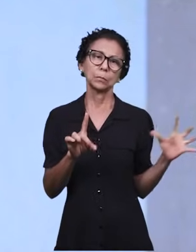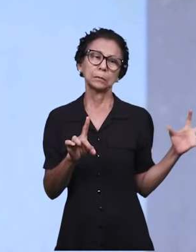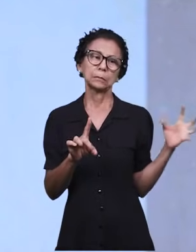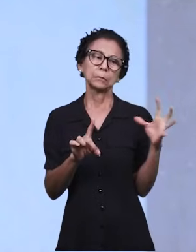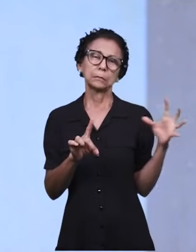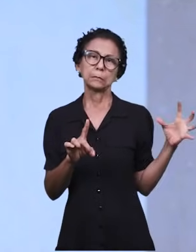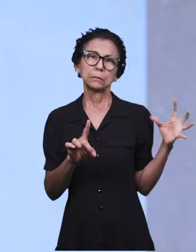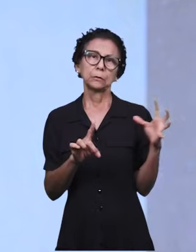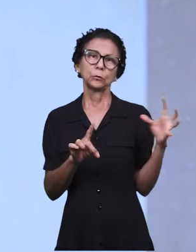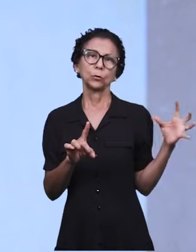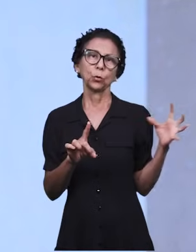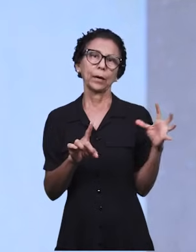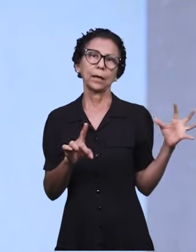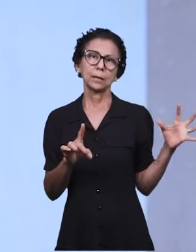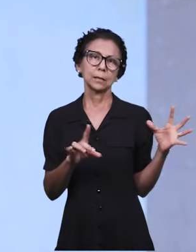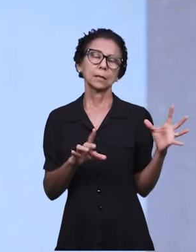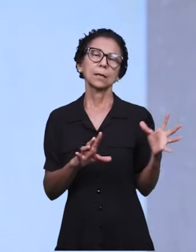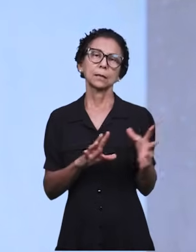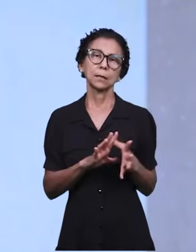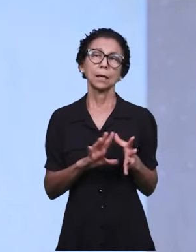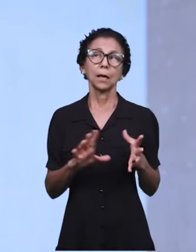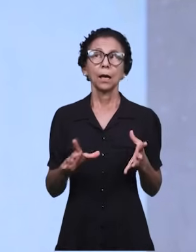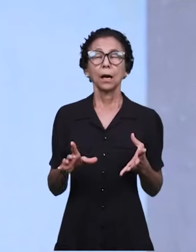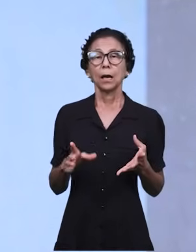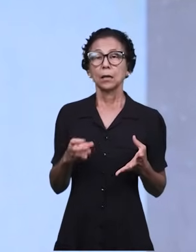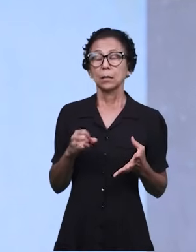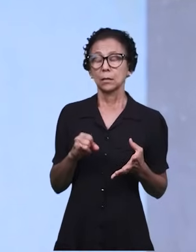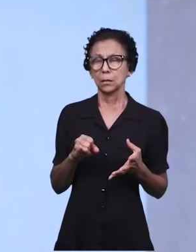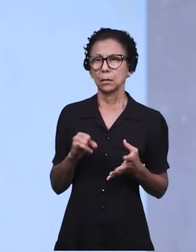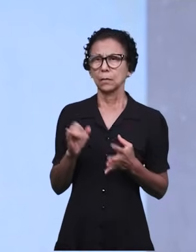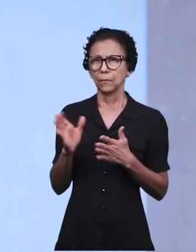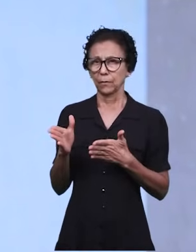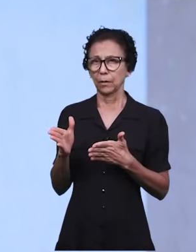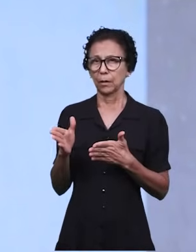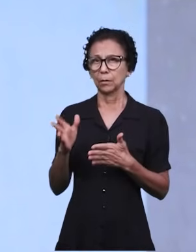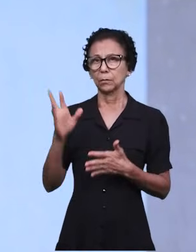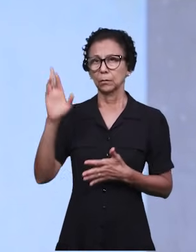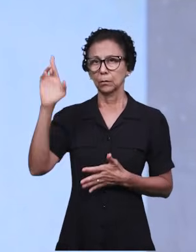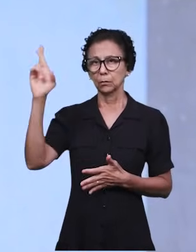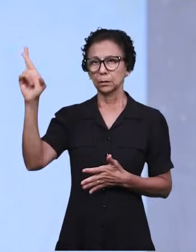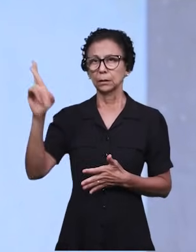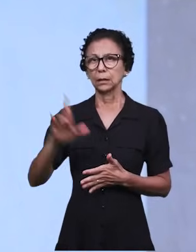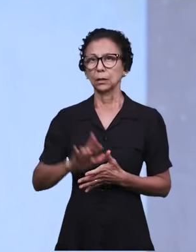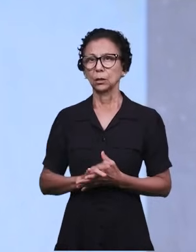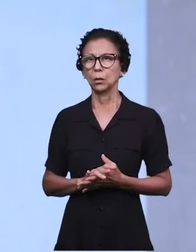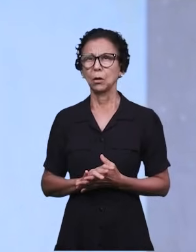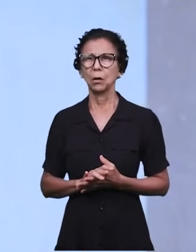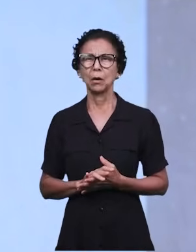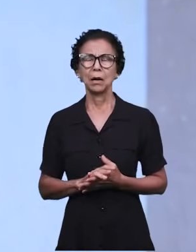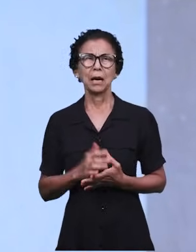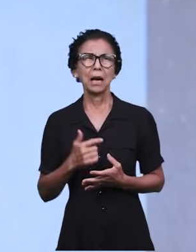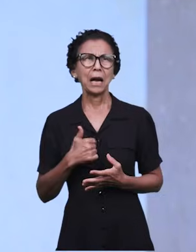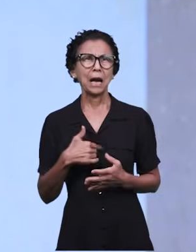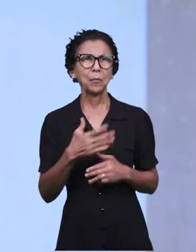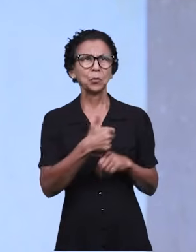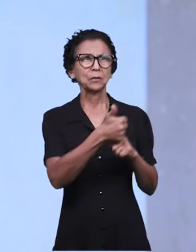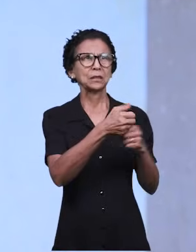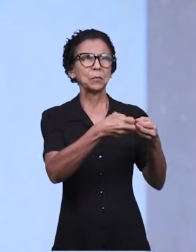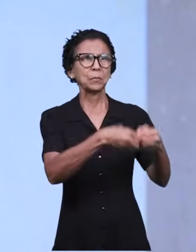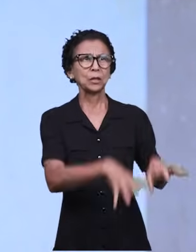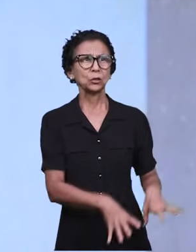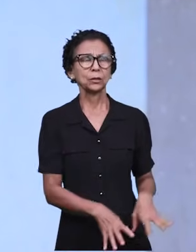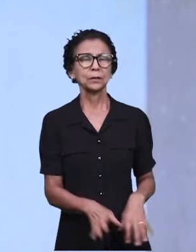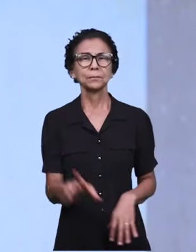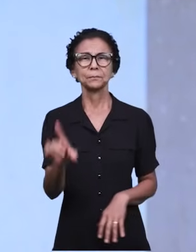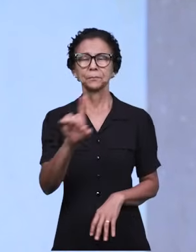se impressionar pensando que, se for fiel ao Senhor, será prejudicado na carreira. Mas está